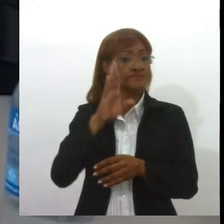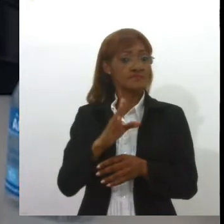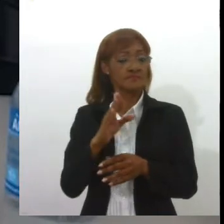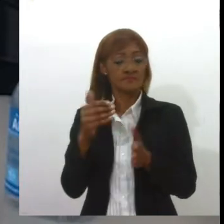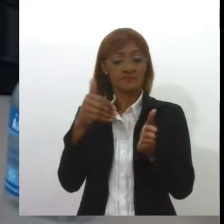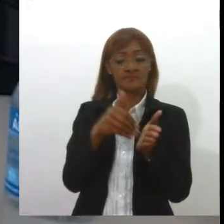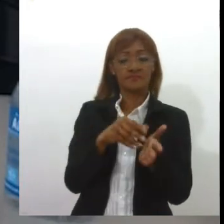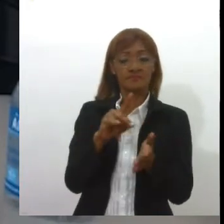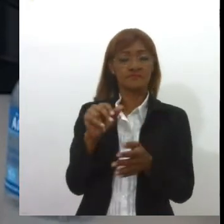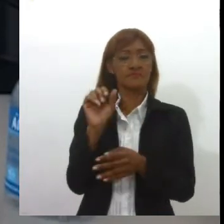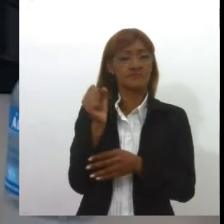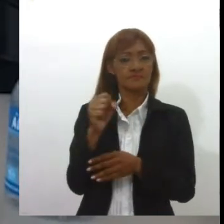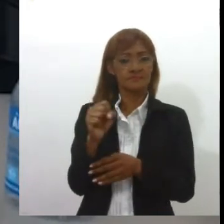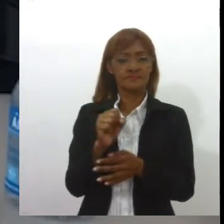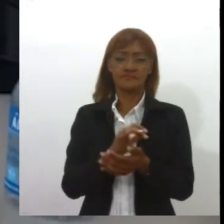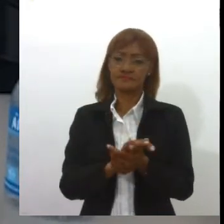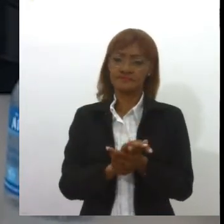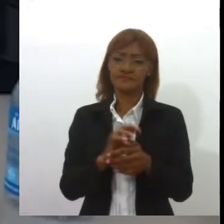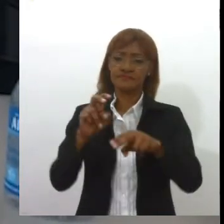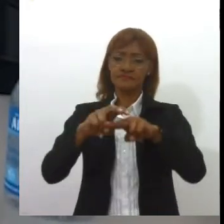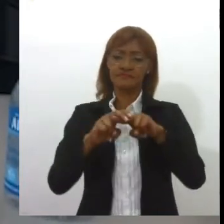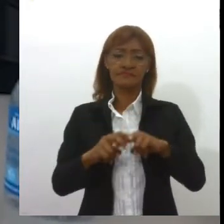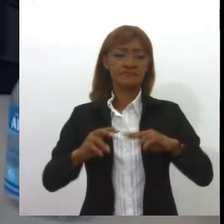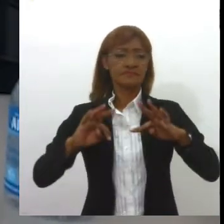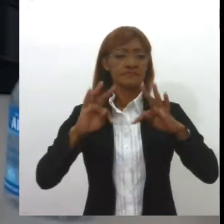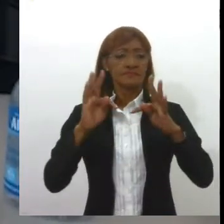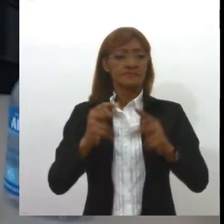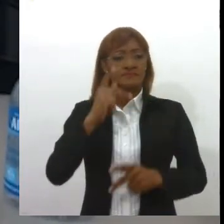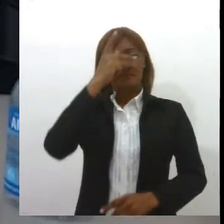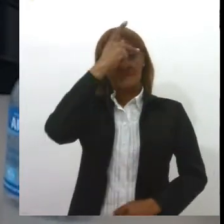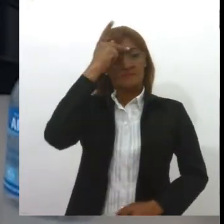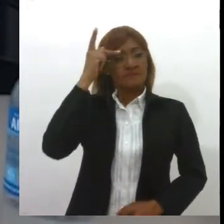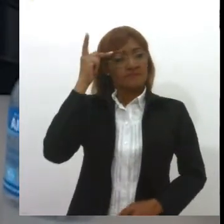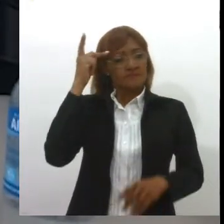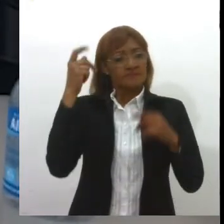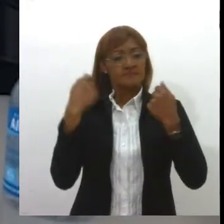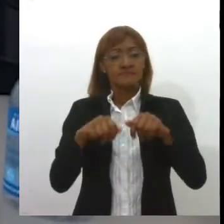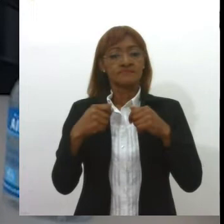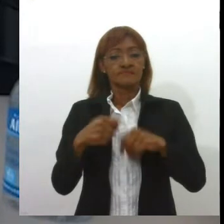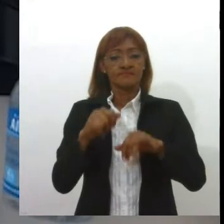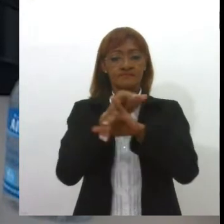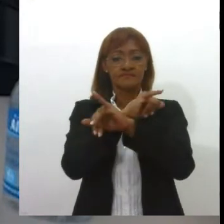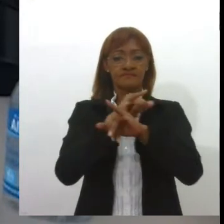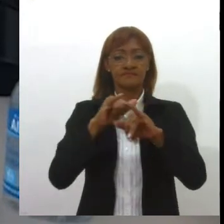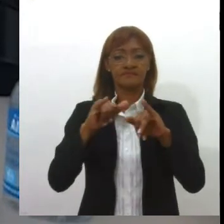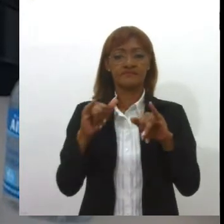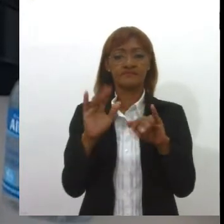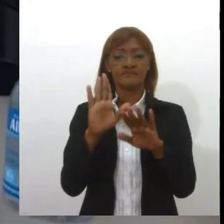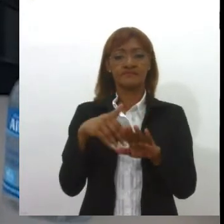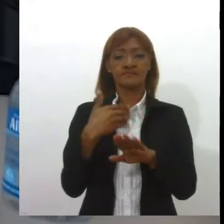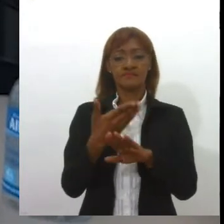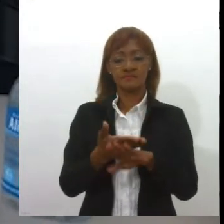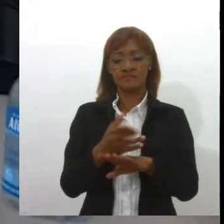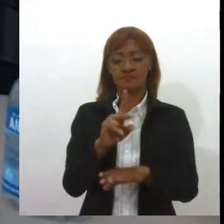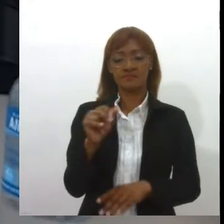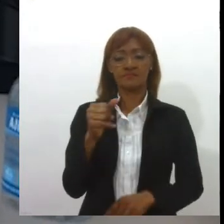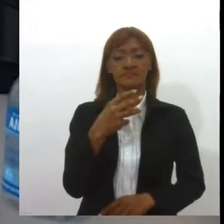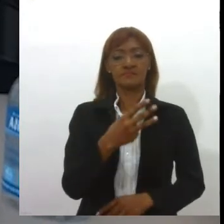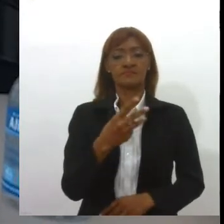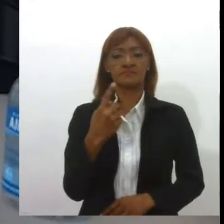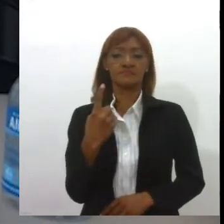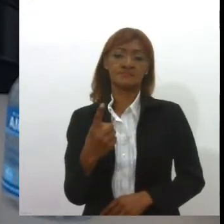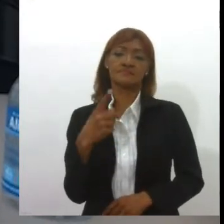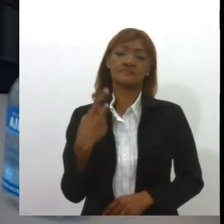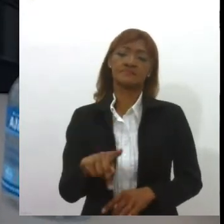8. Por causa disso, todos os comerciantes devem declarar o seu estoque até o dia 31 desse mês,